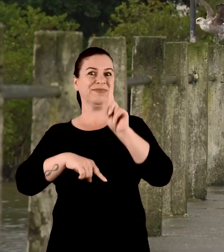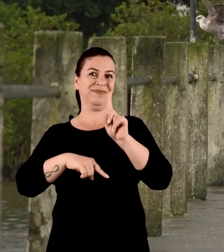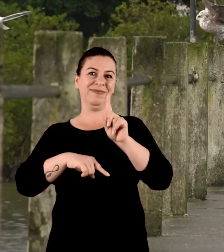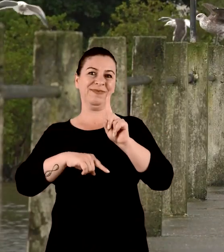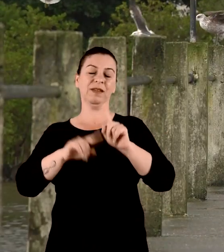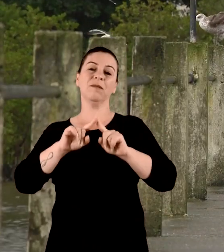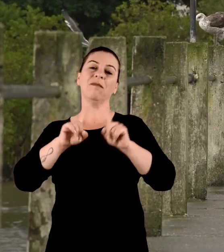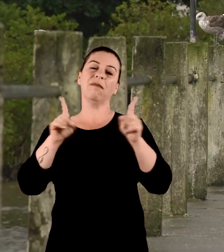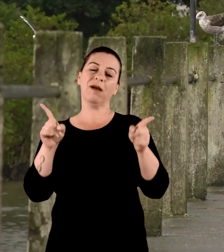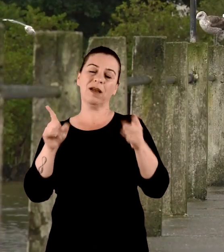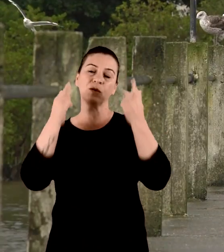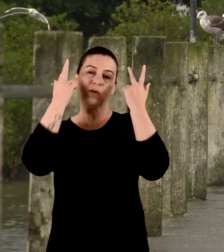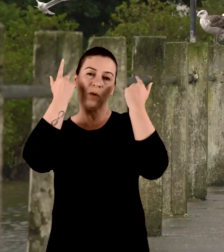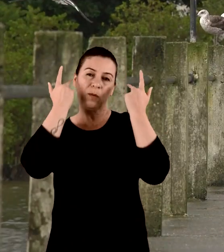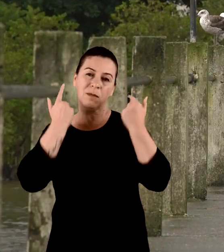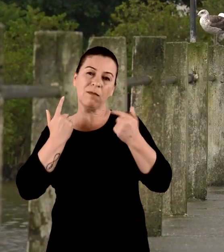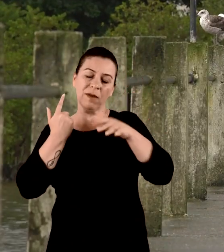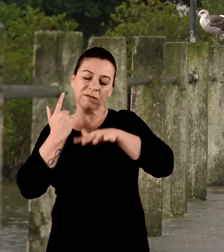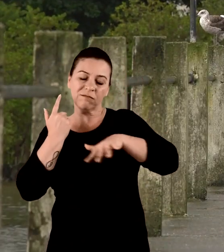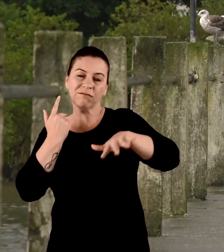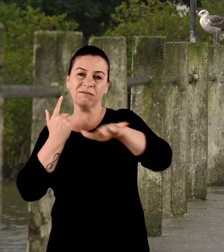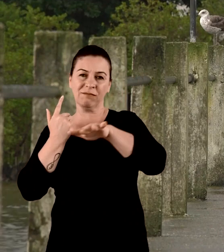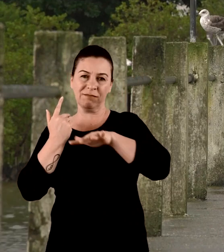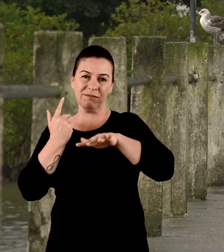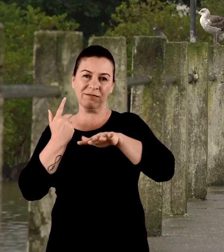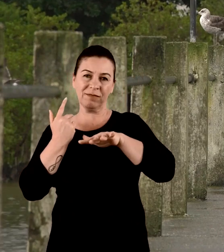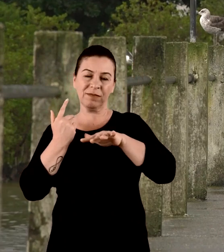inusitado possível, mas normalmente é um lindo lugar.